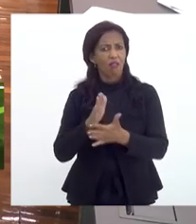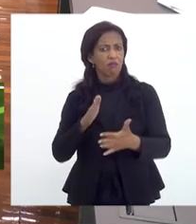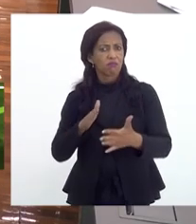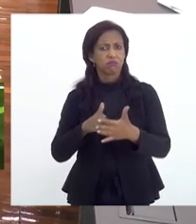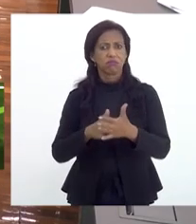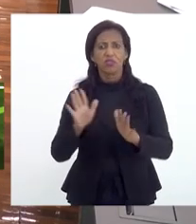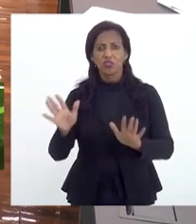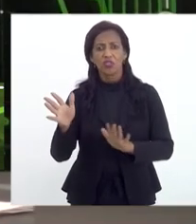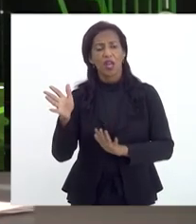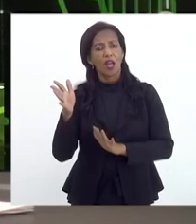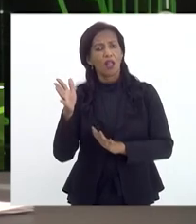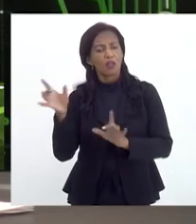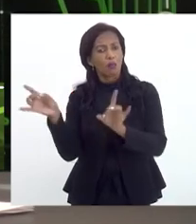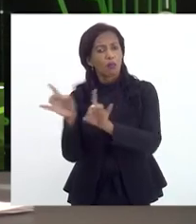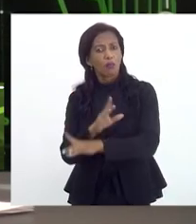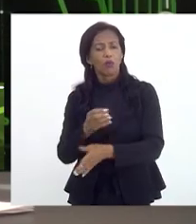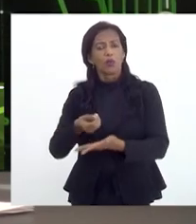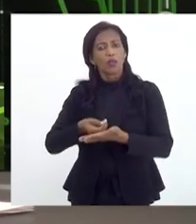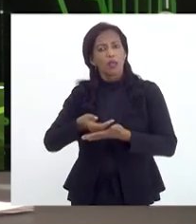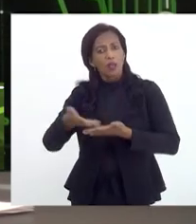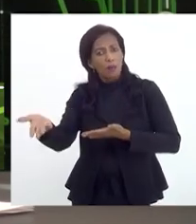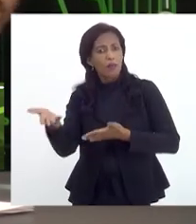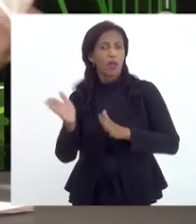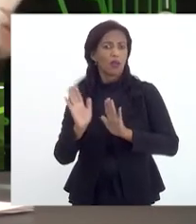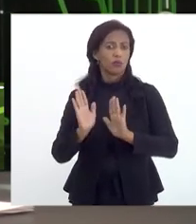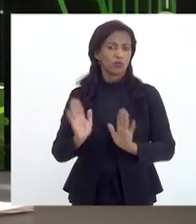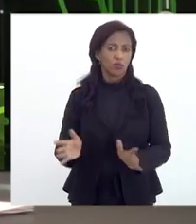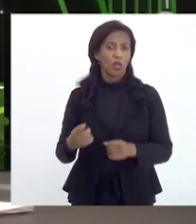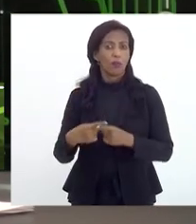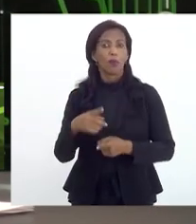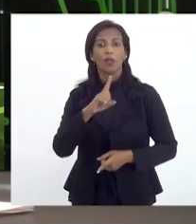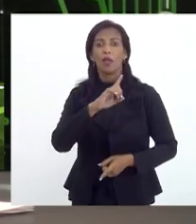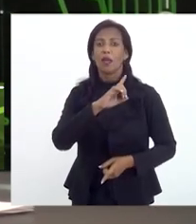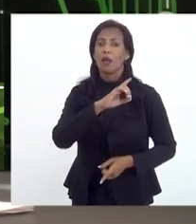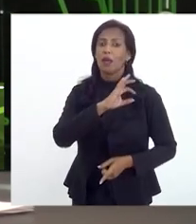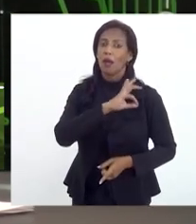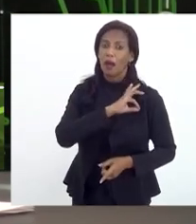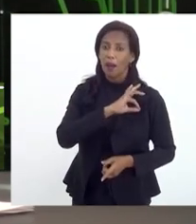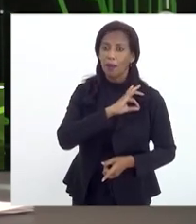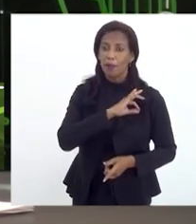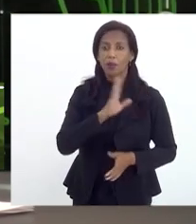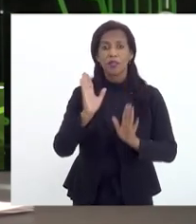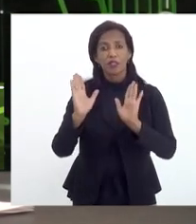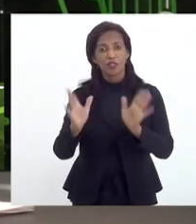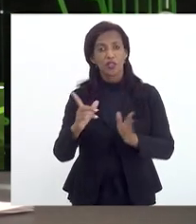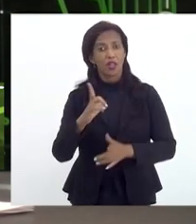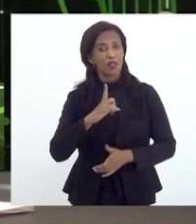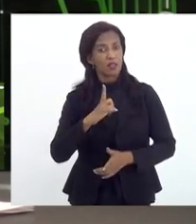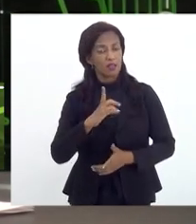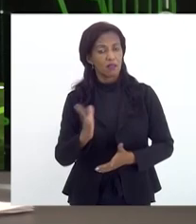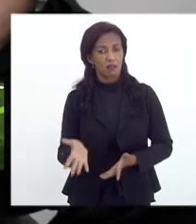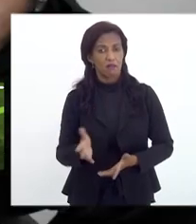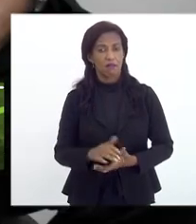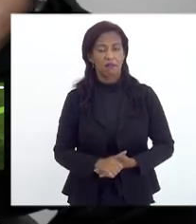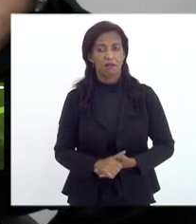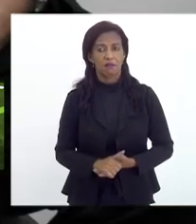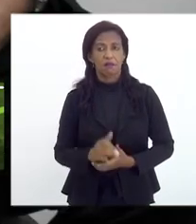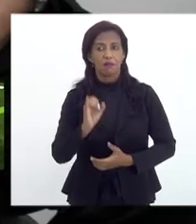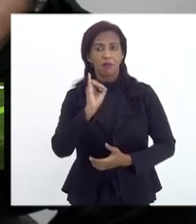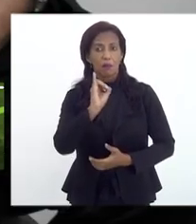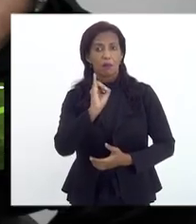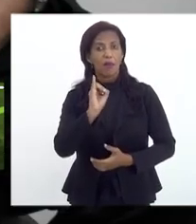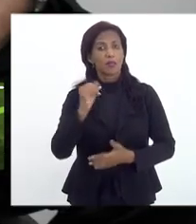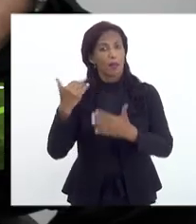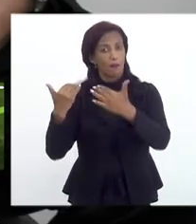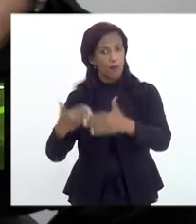ressalvado E já é encaminhado Para o Tesouro Nacional Porque a Polícia Civil Encaminhou pra gente Mas mesmo ressalvado Se nós colocarmos Data da prova Vai ser no